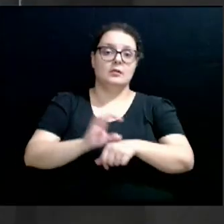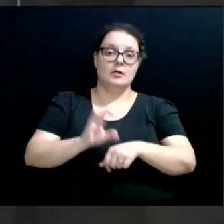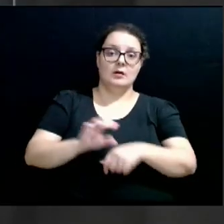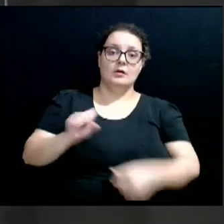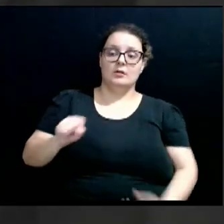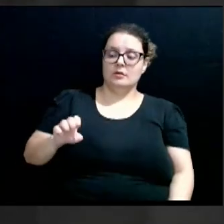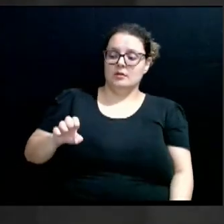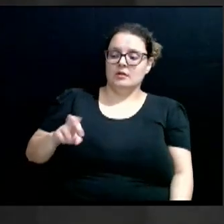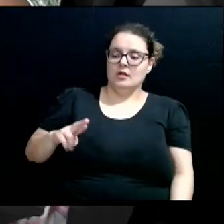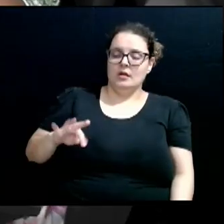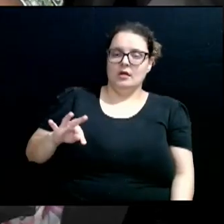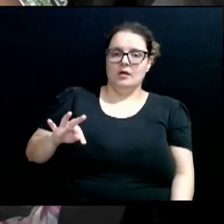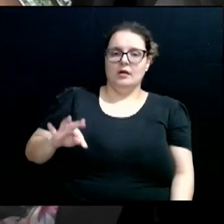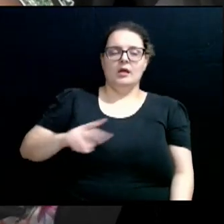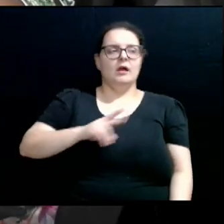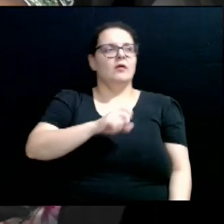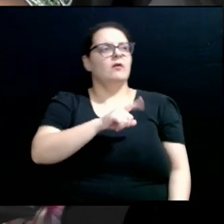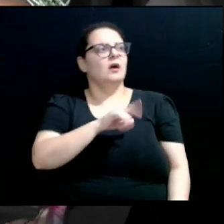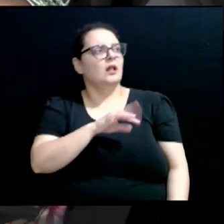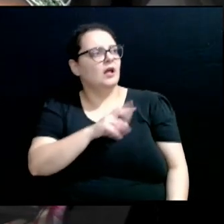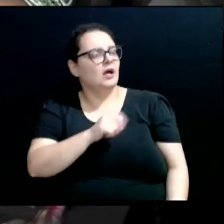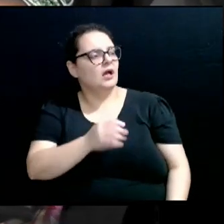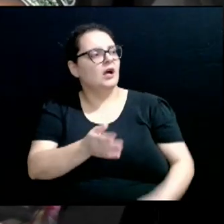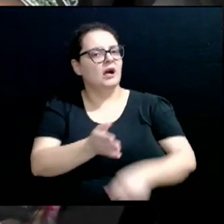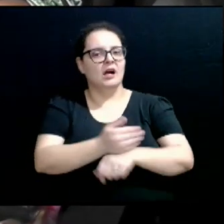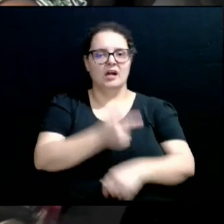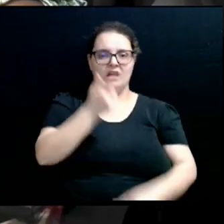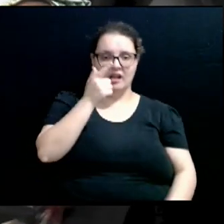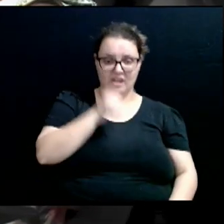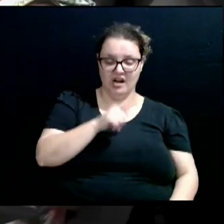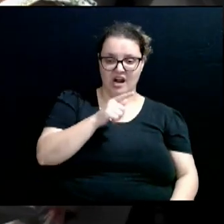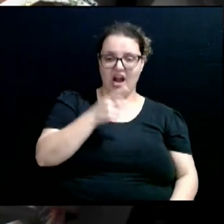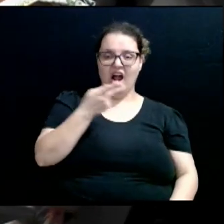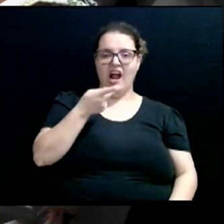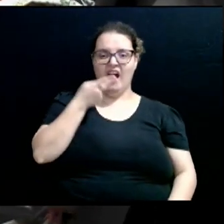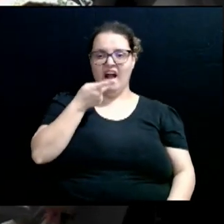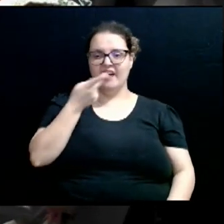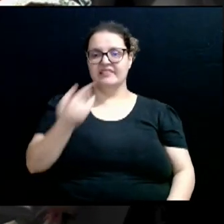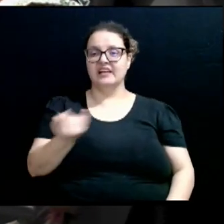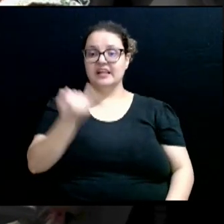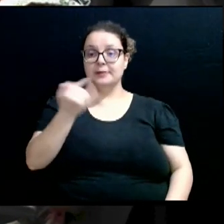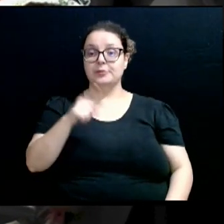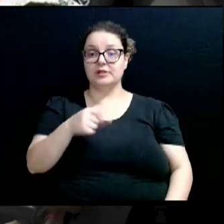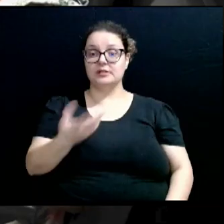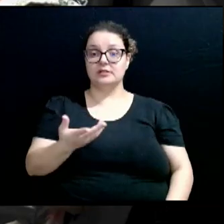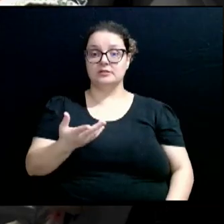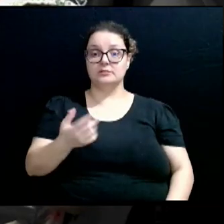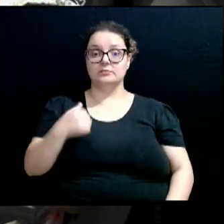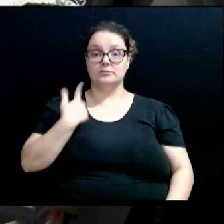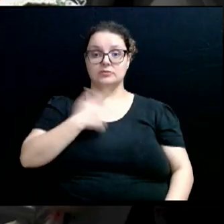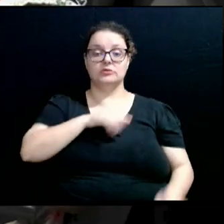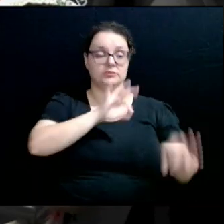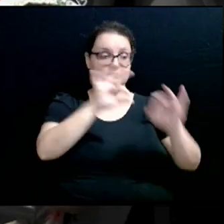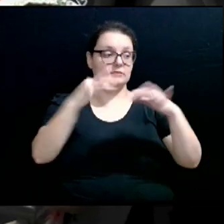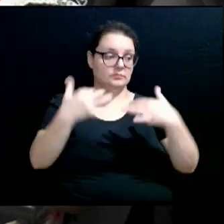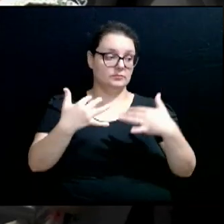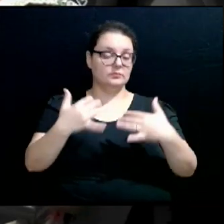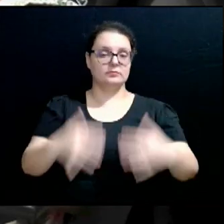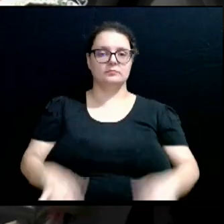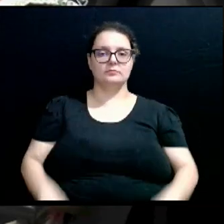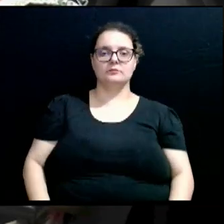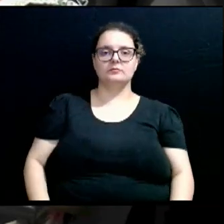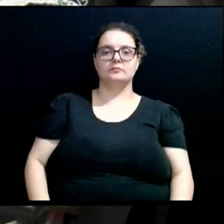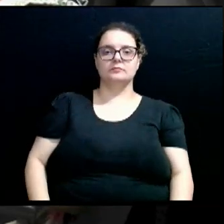Valéria, antes de você continuar, acho que é importante destacar, né, para os nossos ouvintes e as pessoas que estão nos assistindo, que